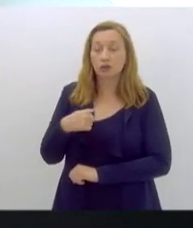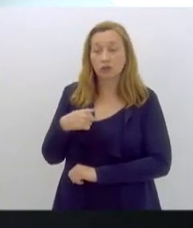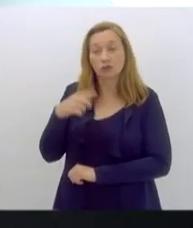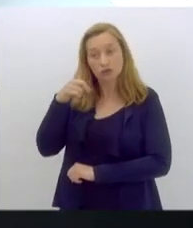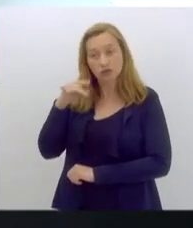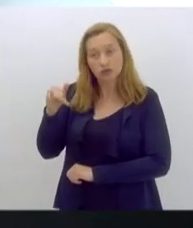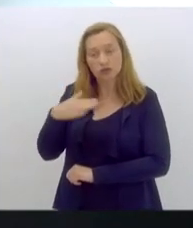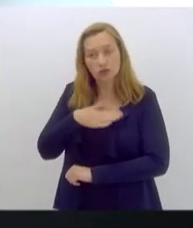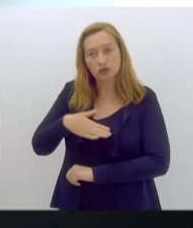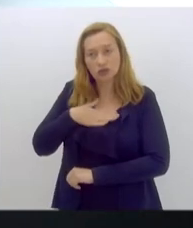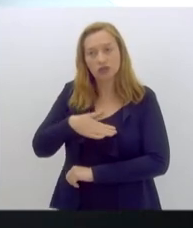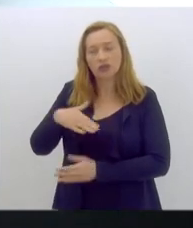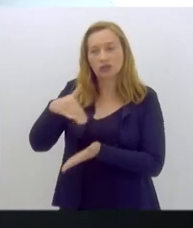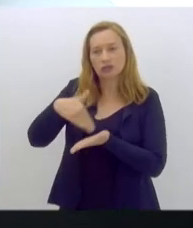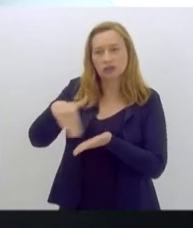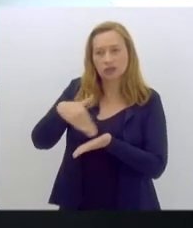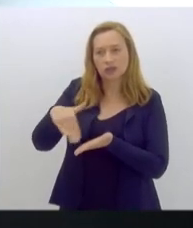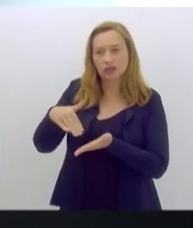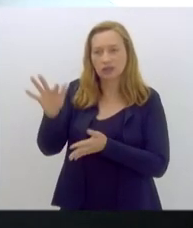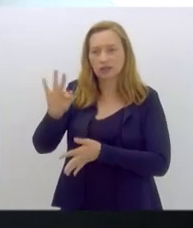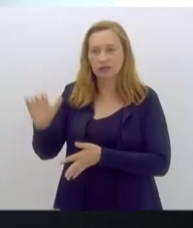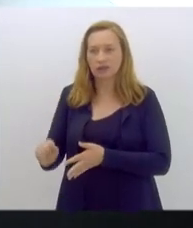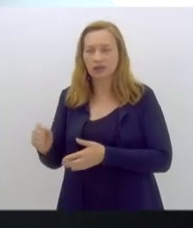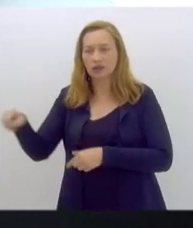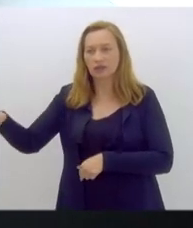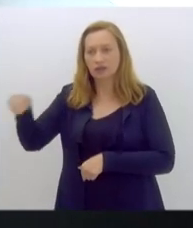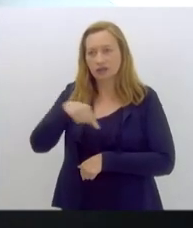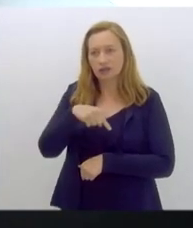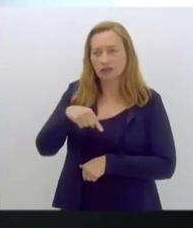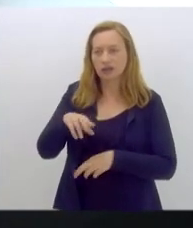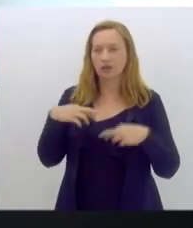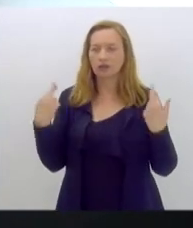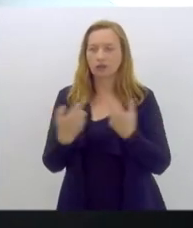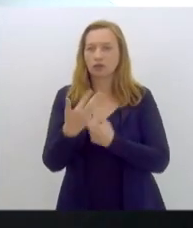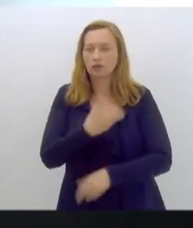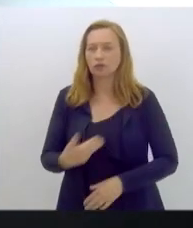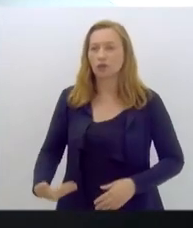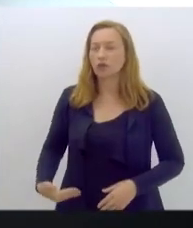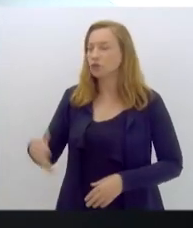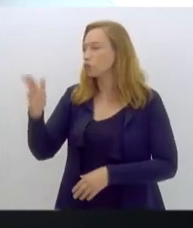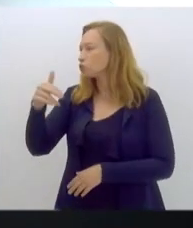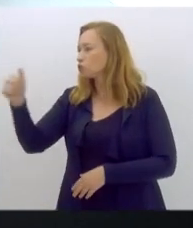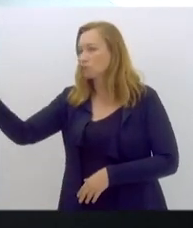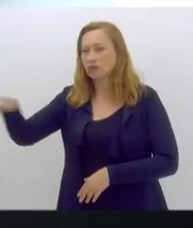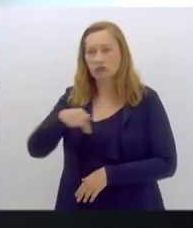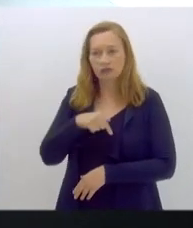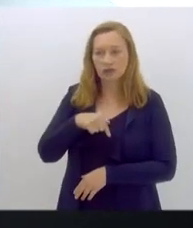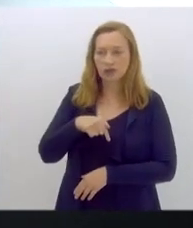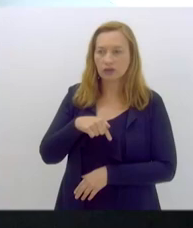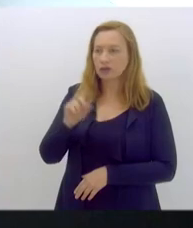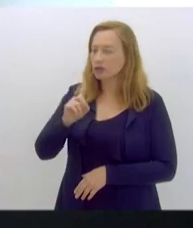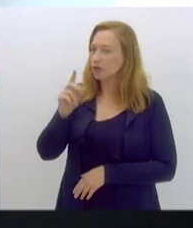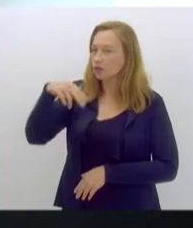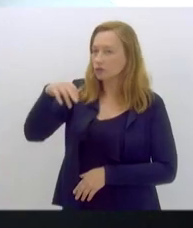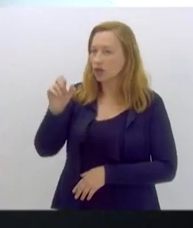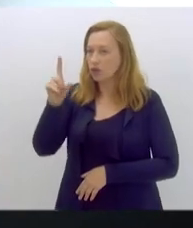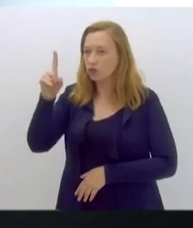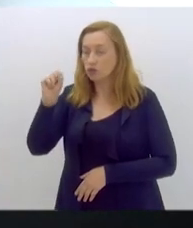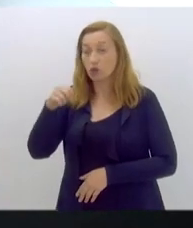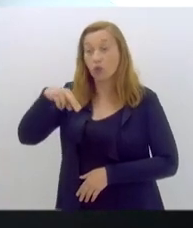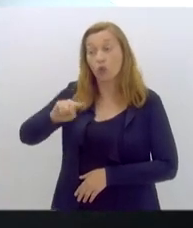que o secretário de fazenda Viesse a uma audiência pública Porque jamais ele veio não o Nelson Rocha